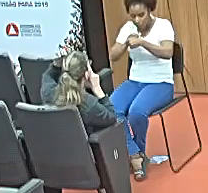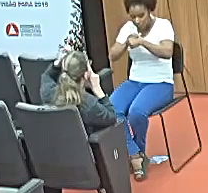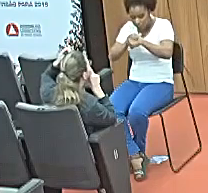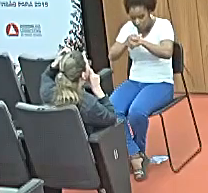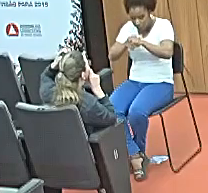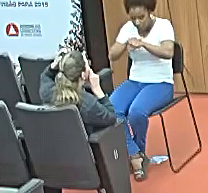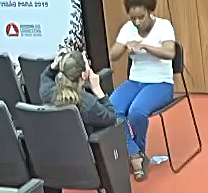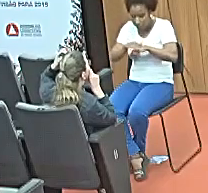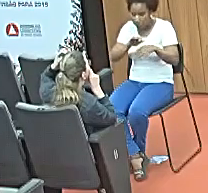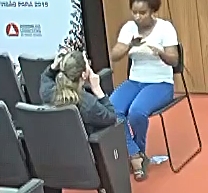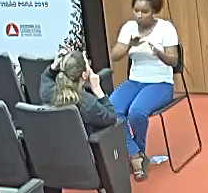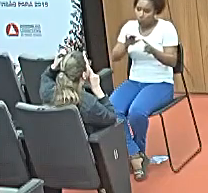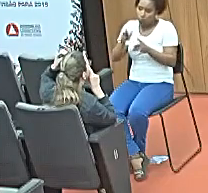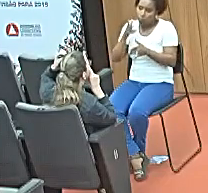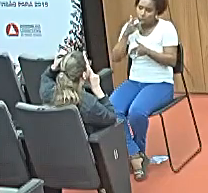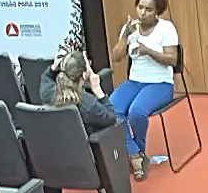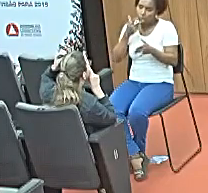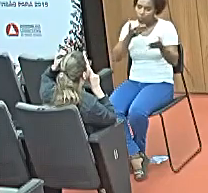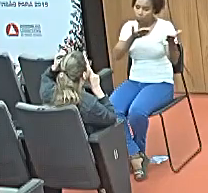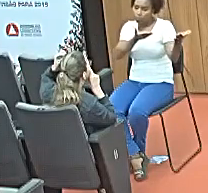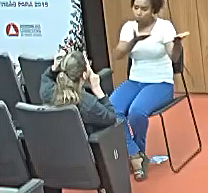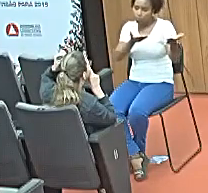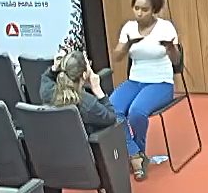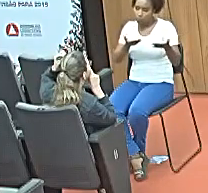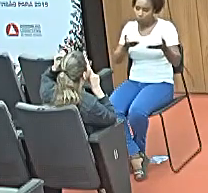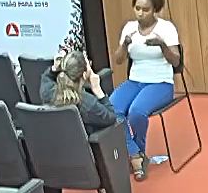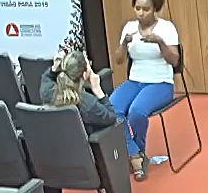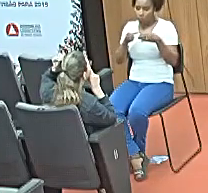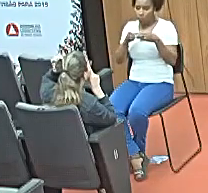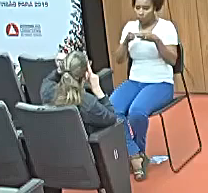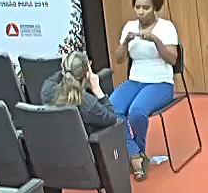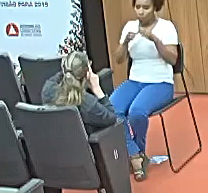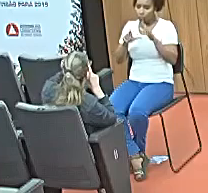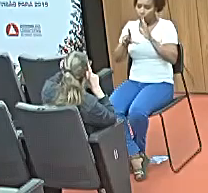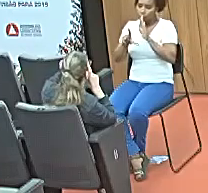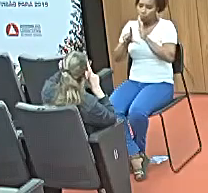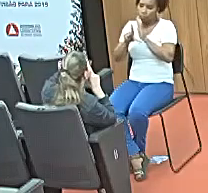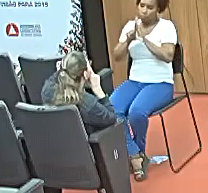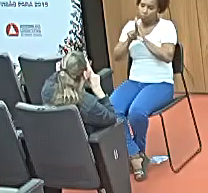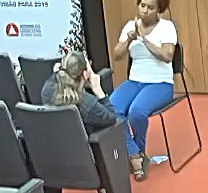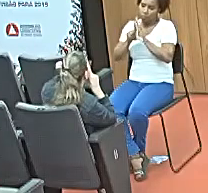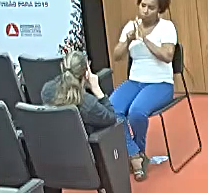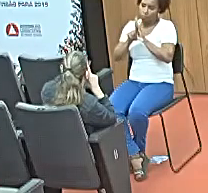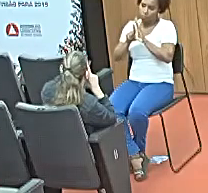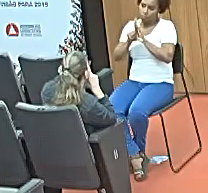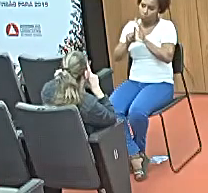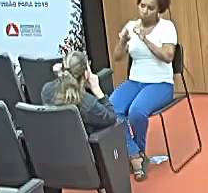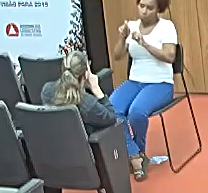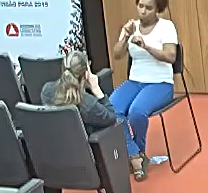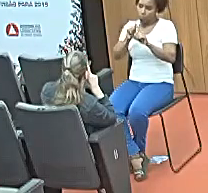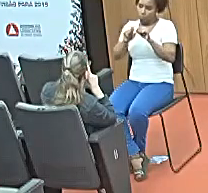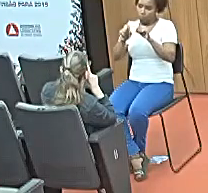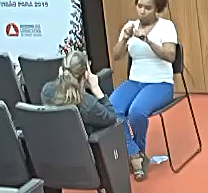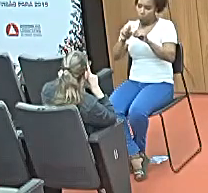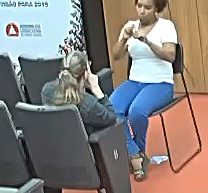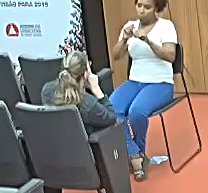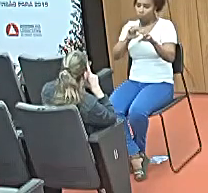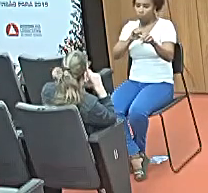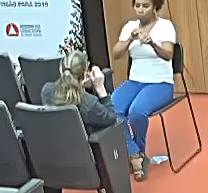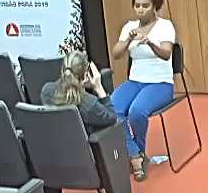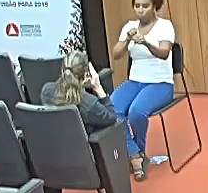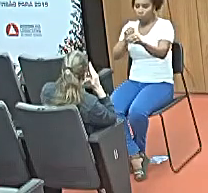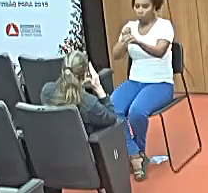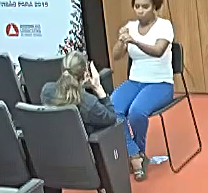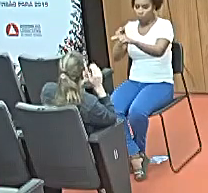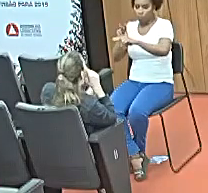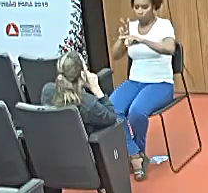agora por último eixo segurança pública tema sistema socioeducativo e prisional a relatora regina